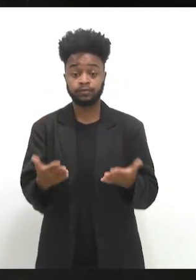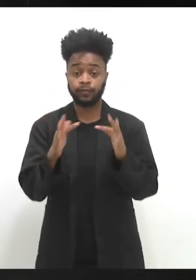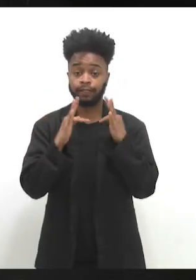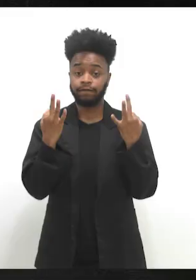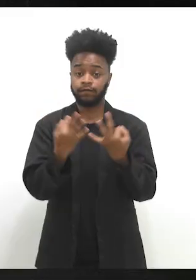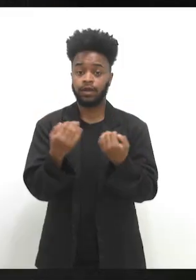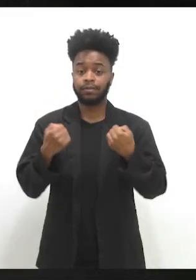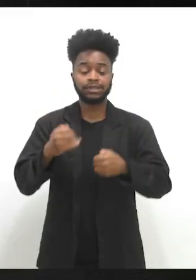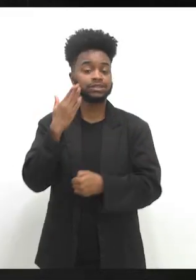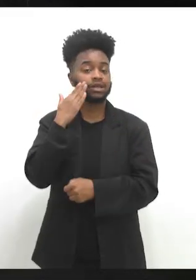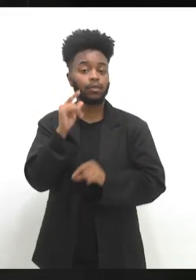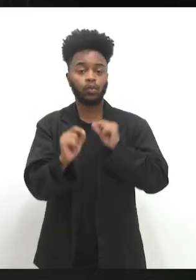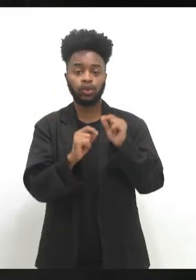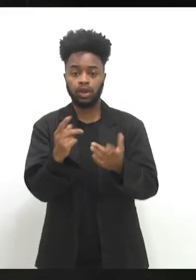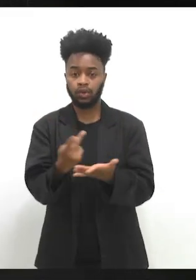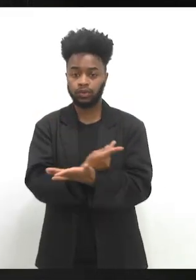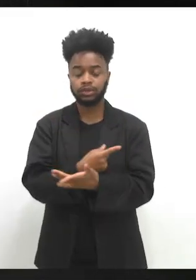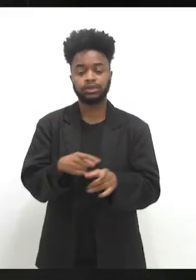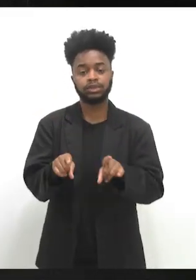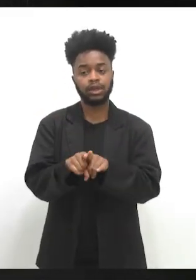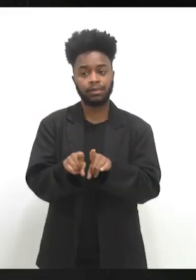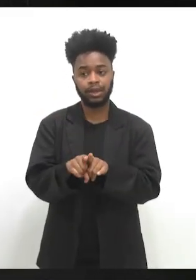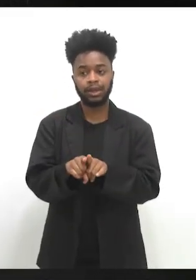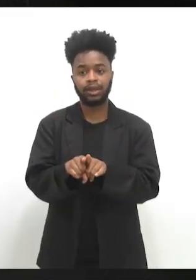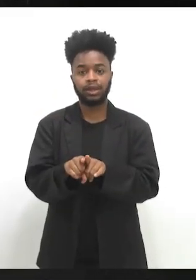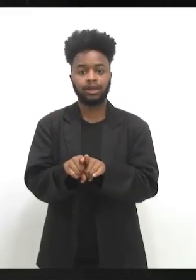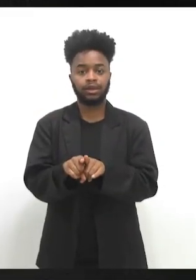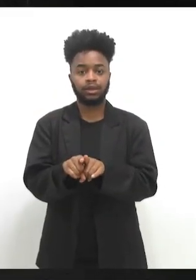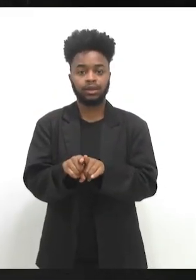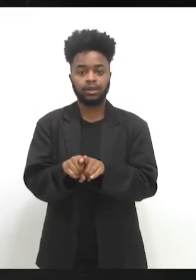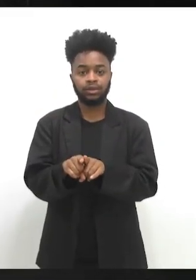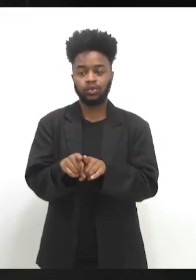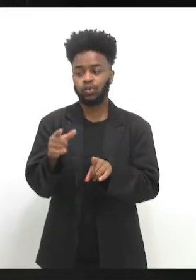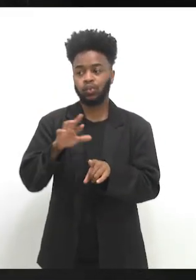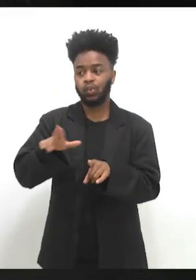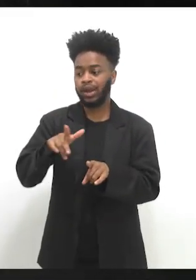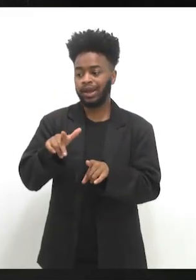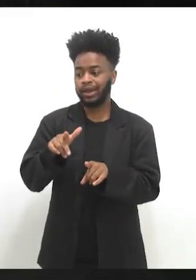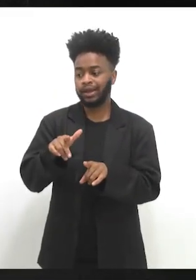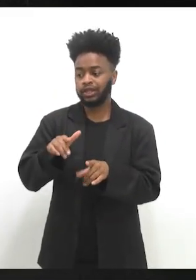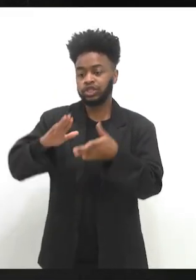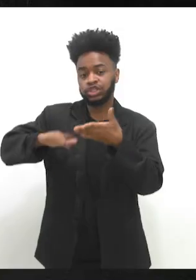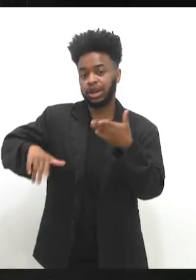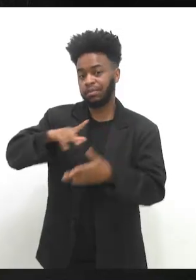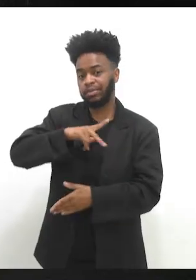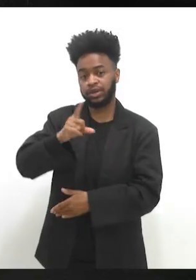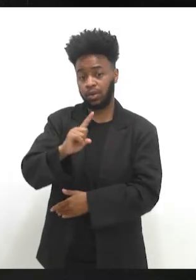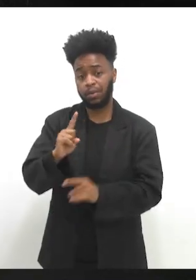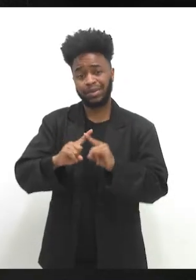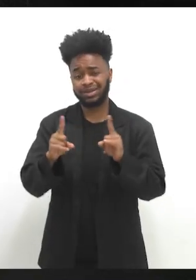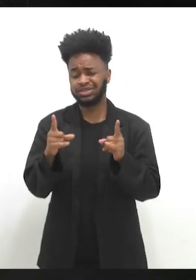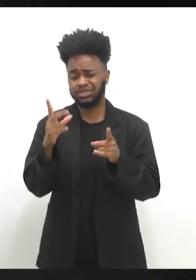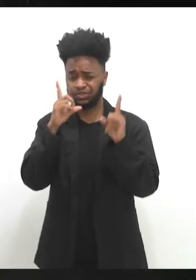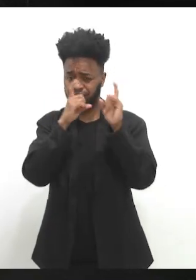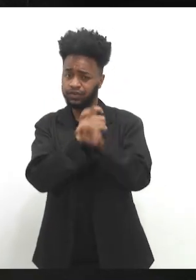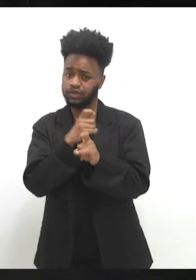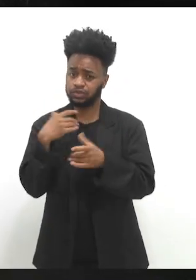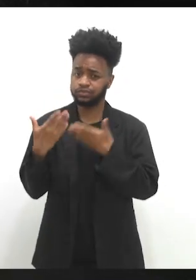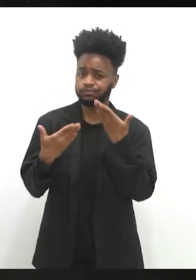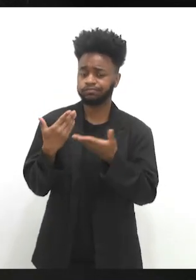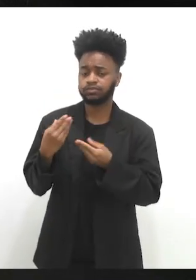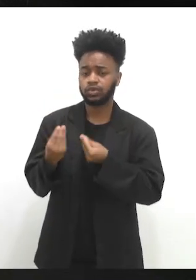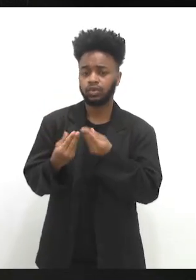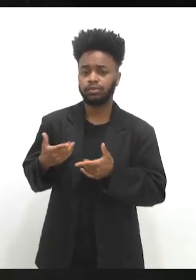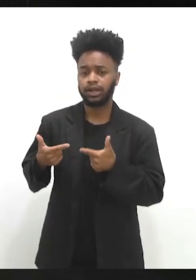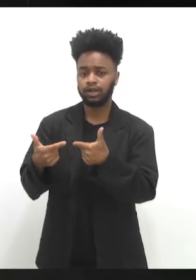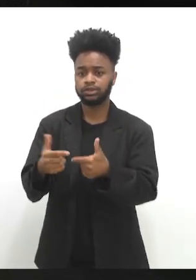precisam tomar conhecimento disso de uma certa... certeza. Sem invadir, mas tomar conhecimento. É uma questão muito delicada e muito complexa